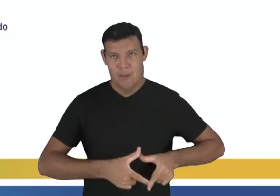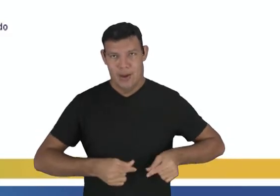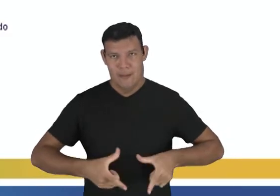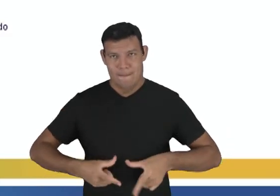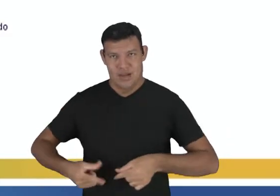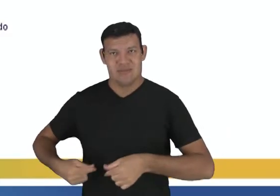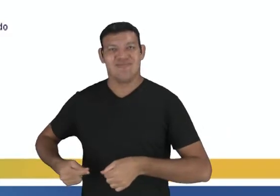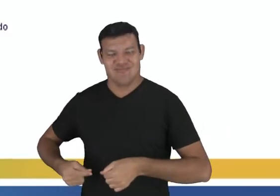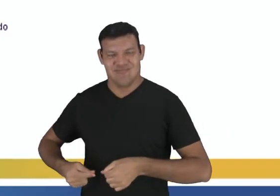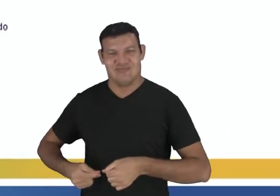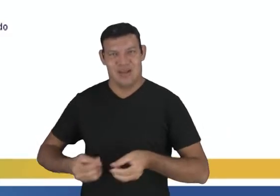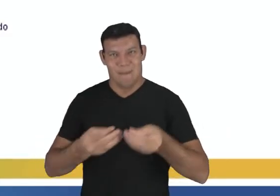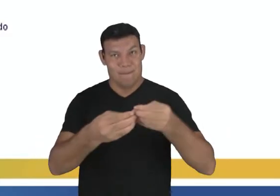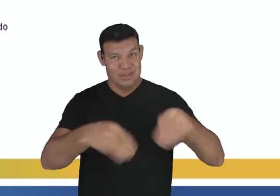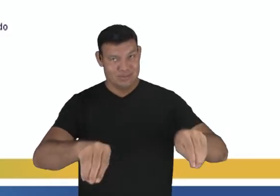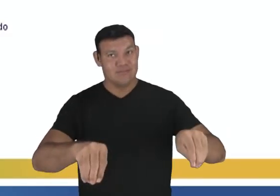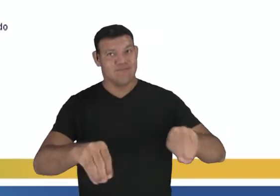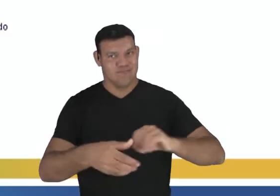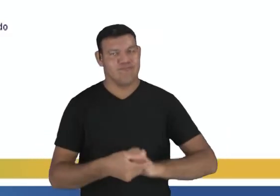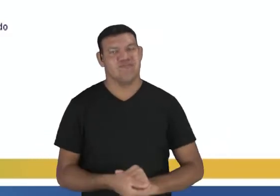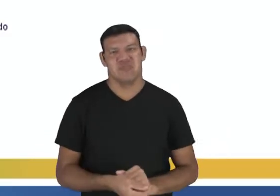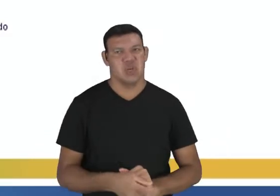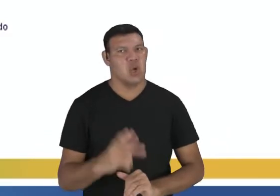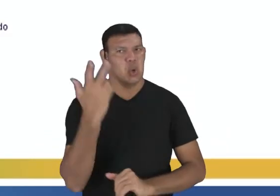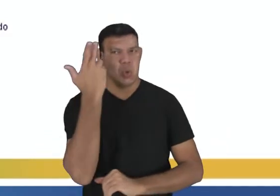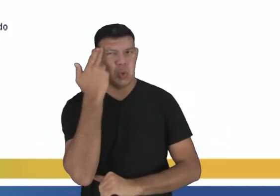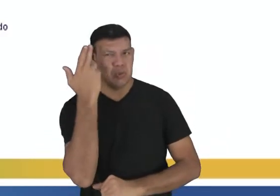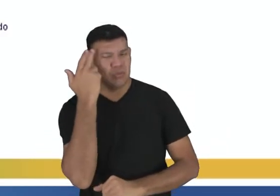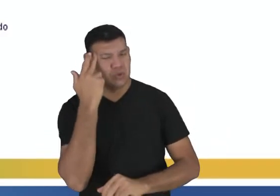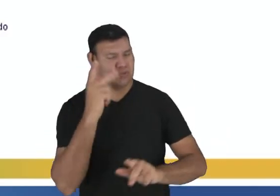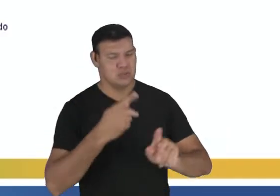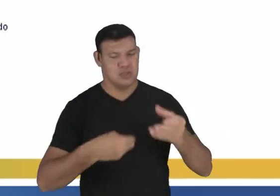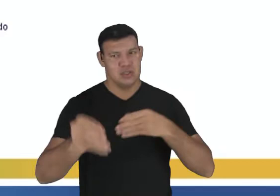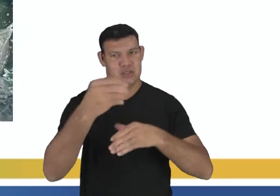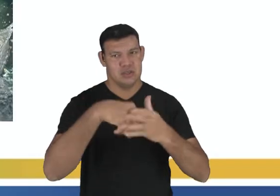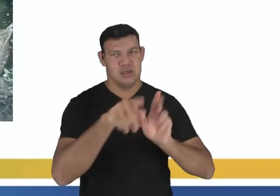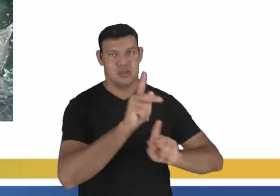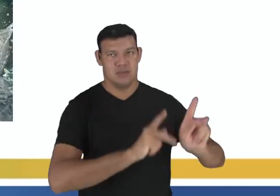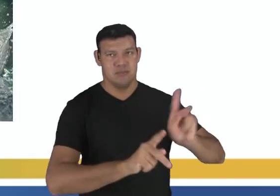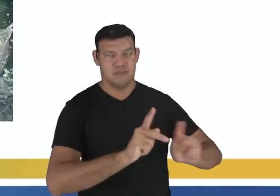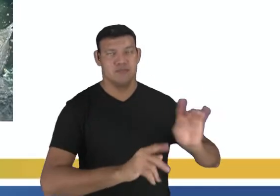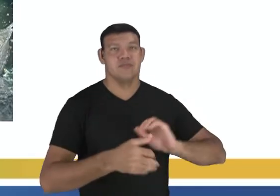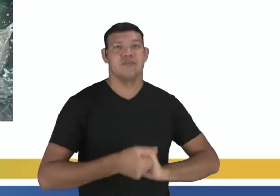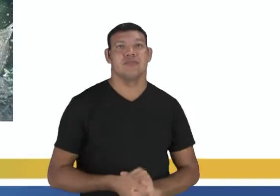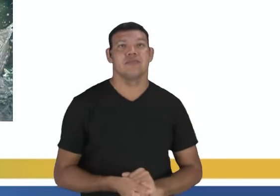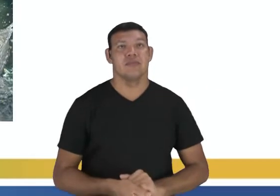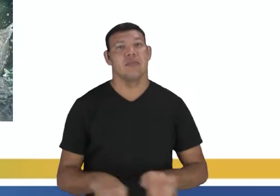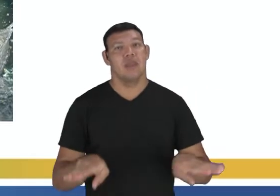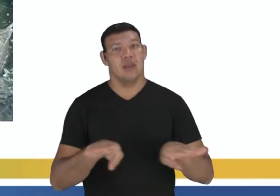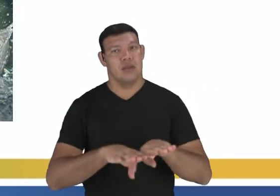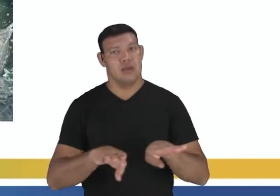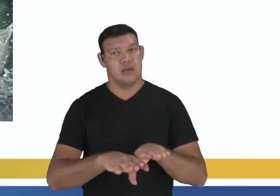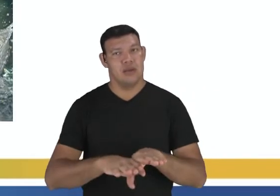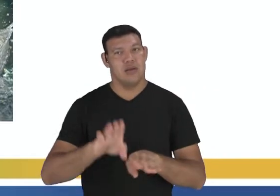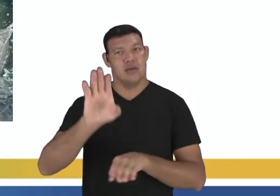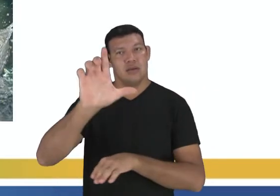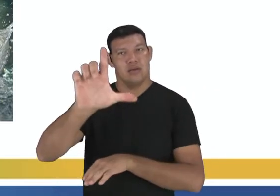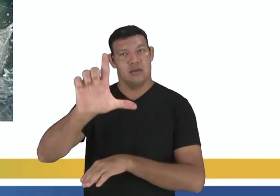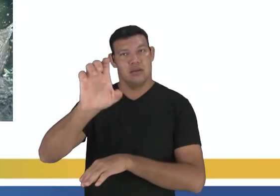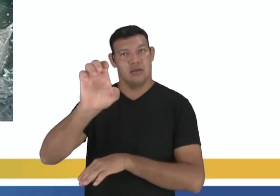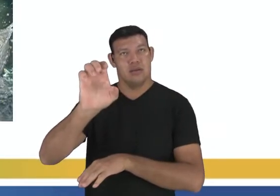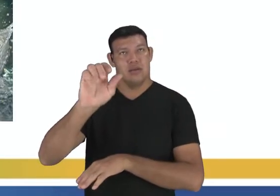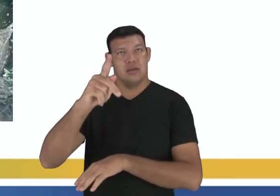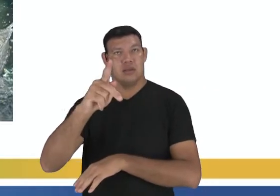causar ali uma série de prejuízos, tá bom? A amebíase é muito comum na população. Nós temos também aí a leptospirose,